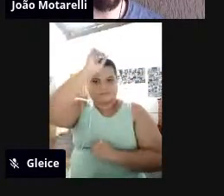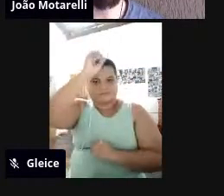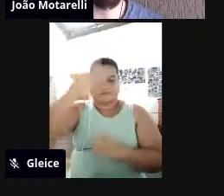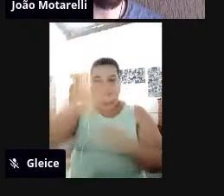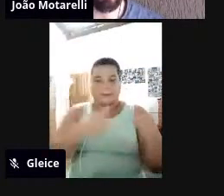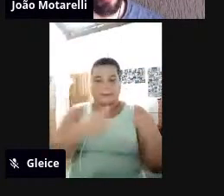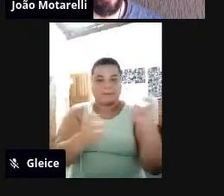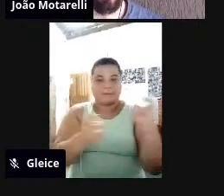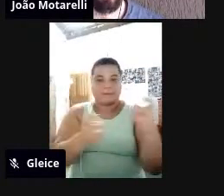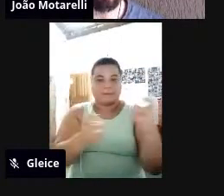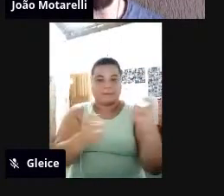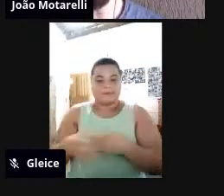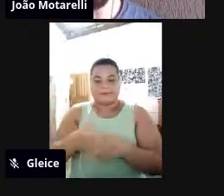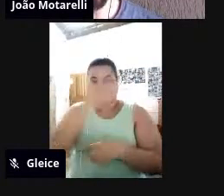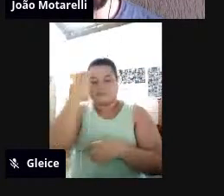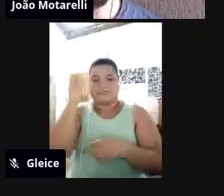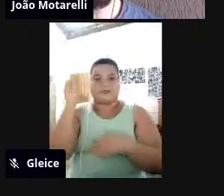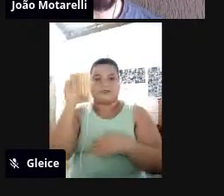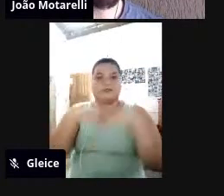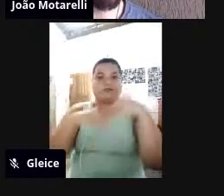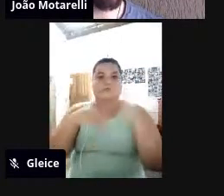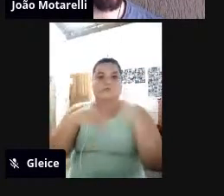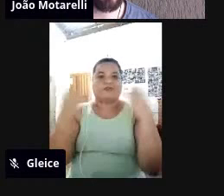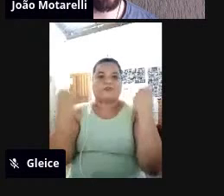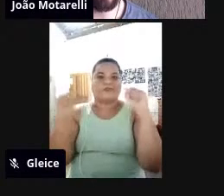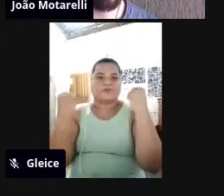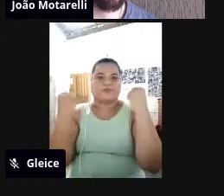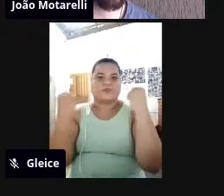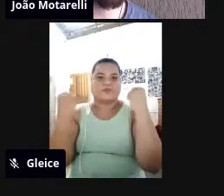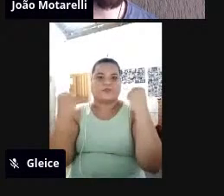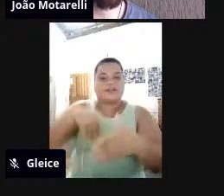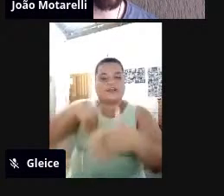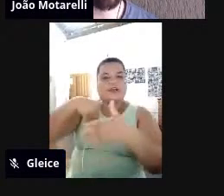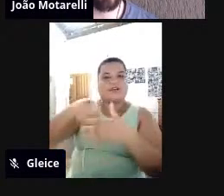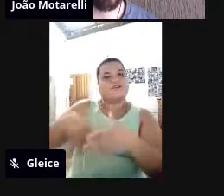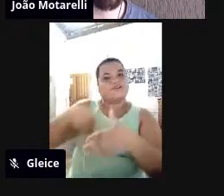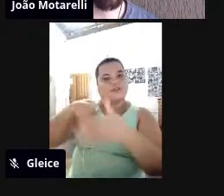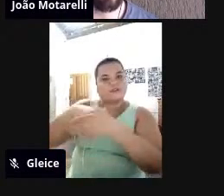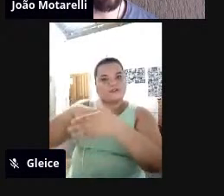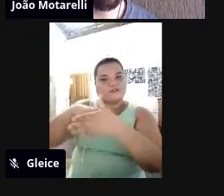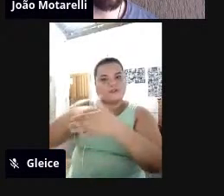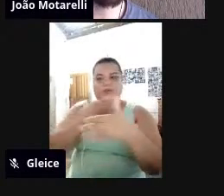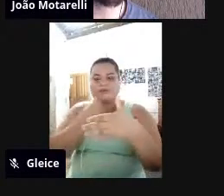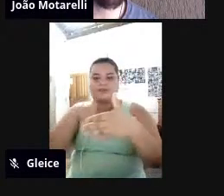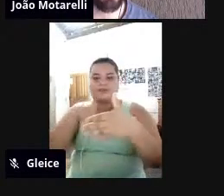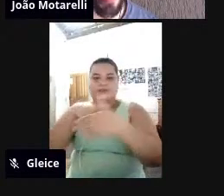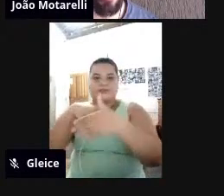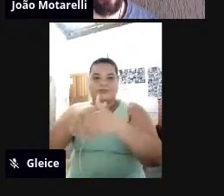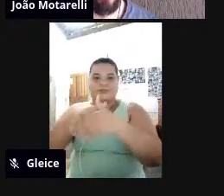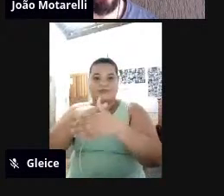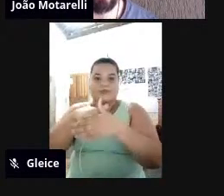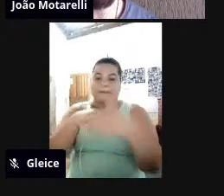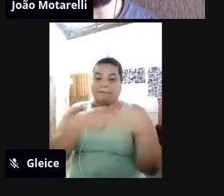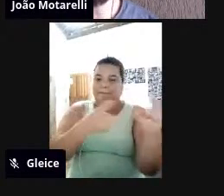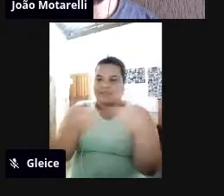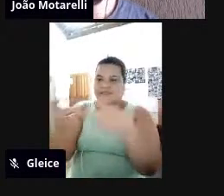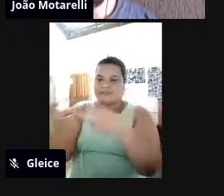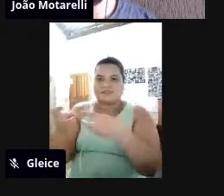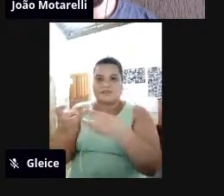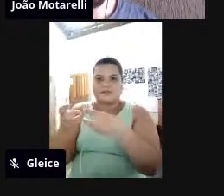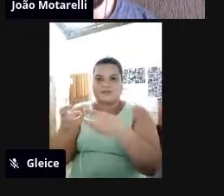né, aposentados, o Ronaldo, Maradona e diversos outros atletas que apresentaram,